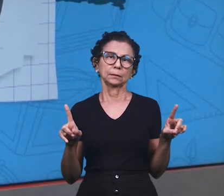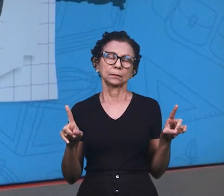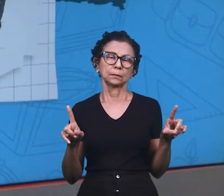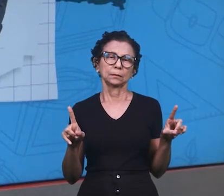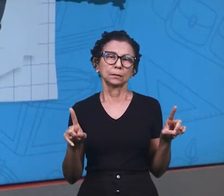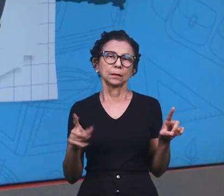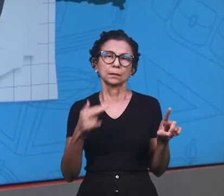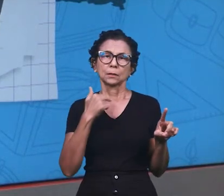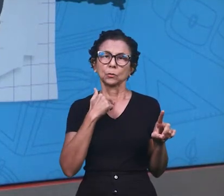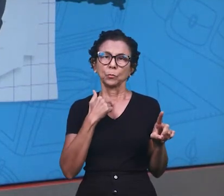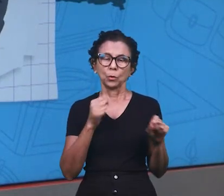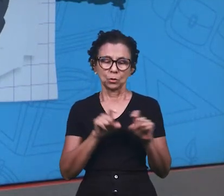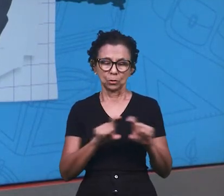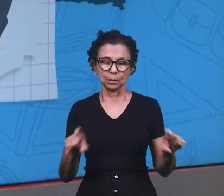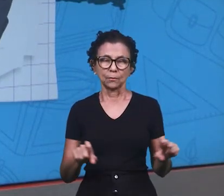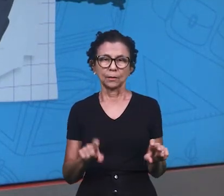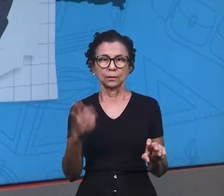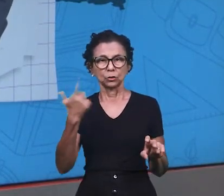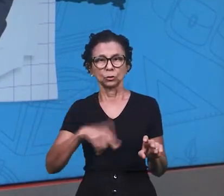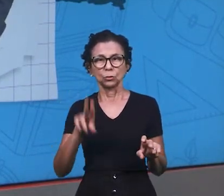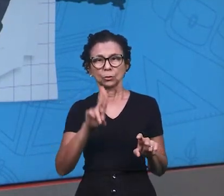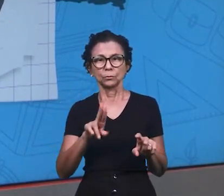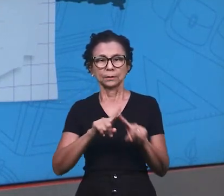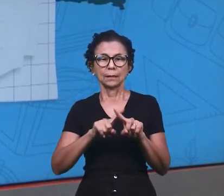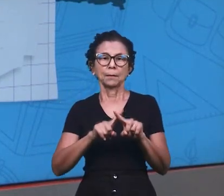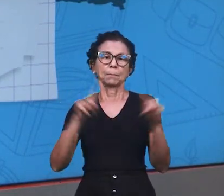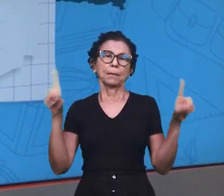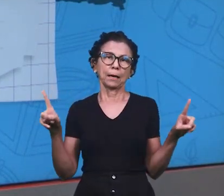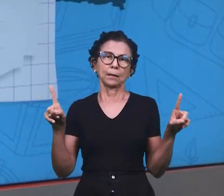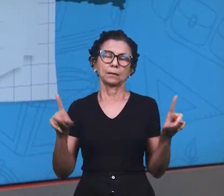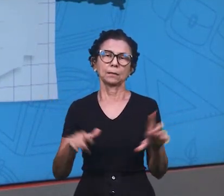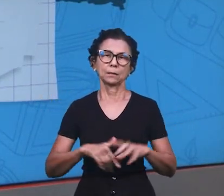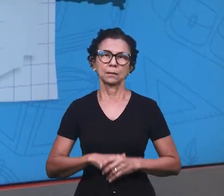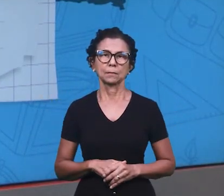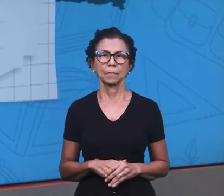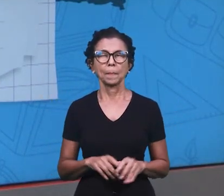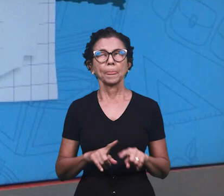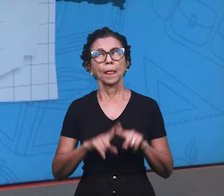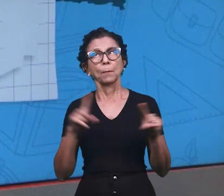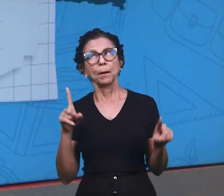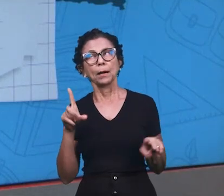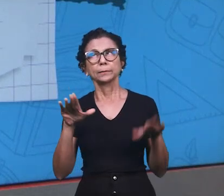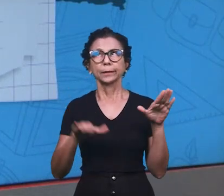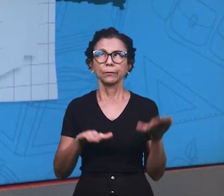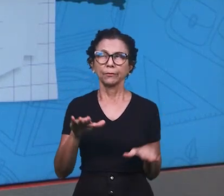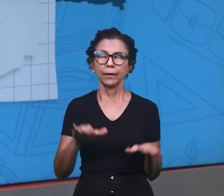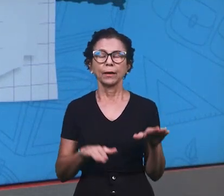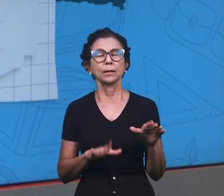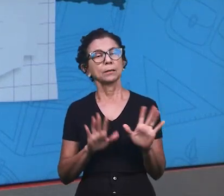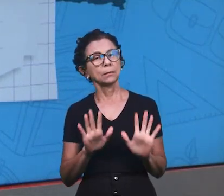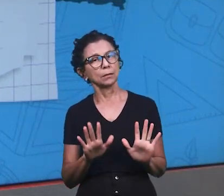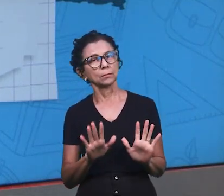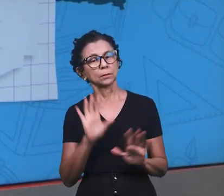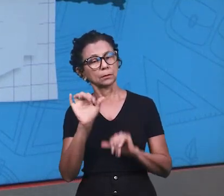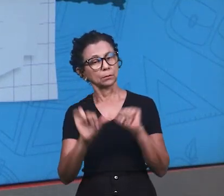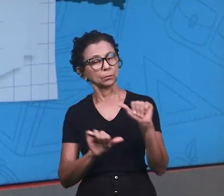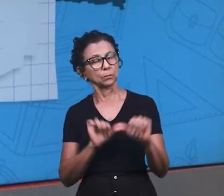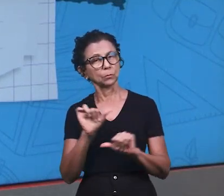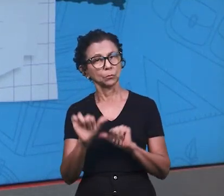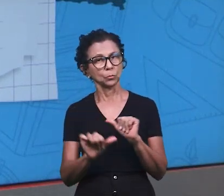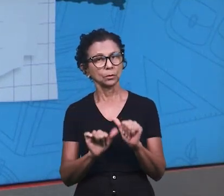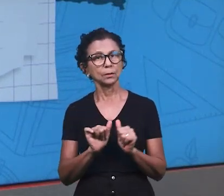no desenvolvimento, não pode. Então, vai botar um porém, um todavia, um entretanto. Ele espera que você tenha